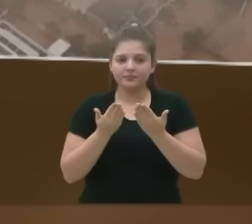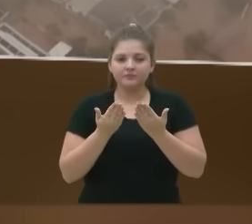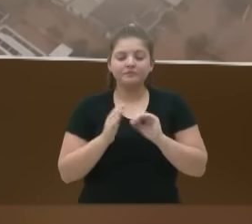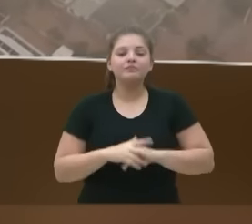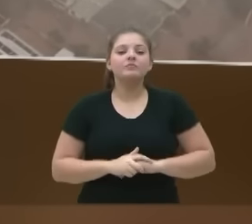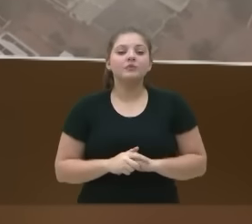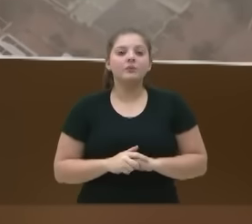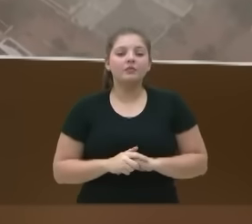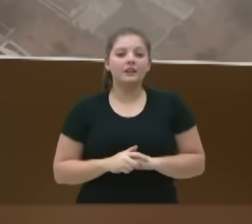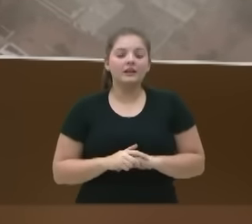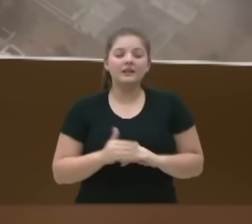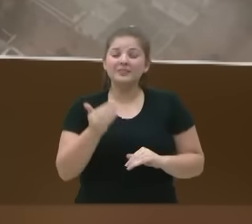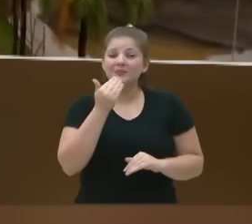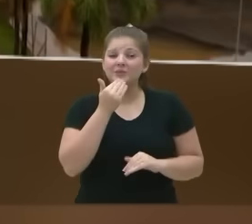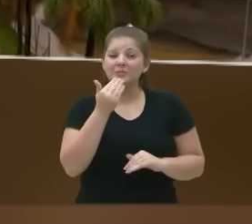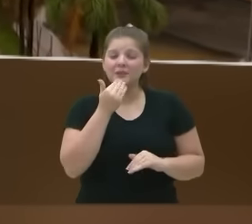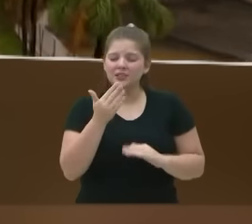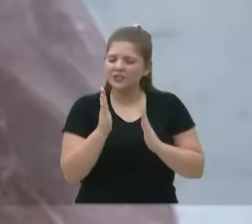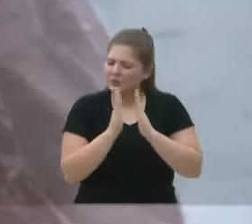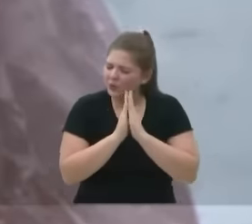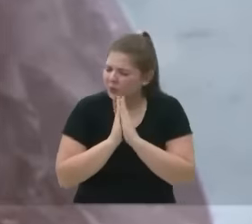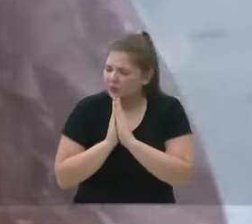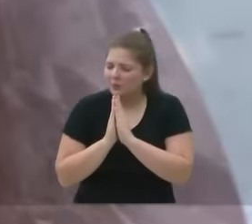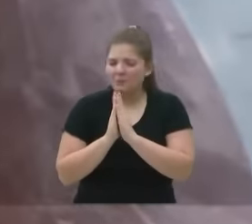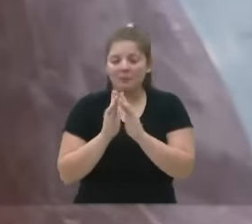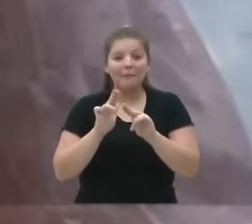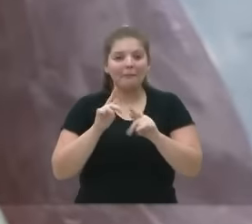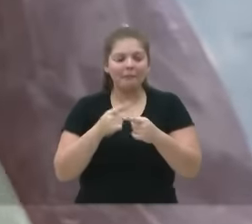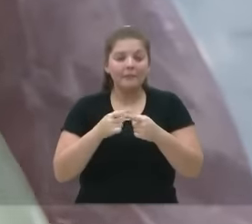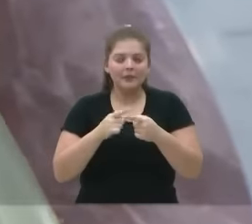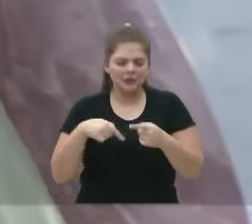Coloquemos aqueles que nos pediram oração.